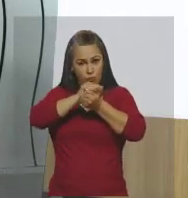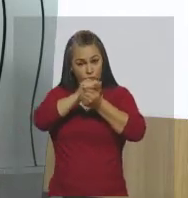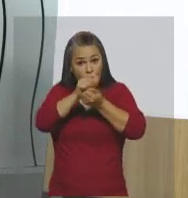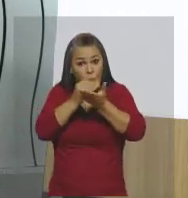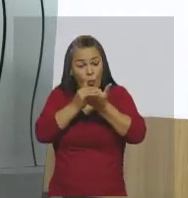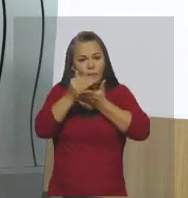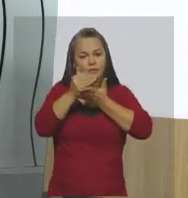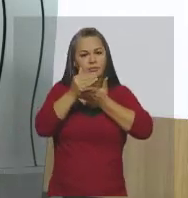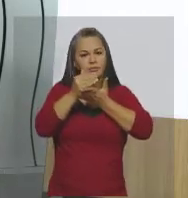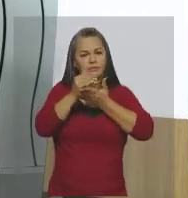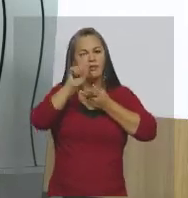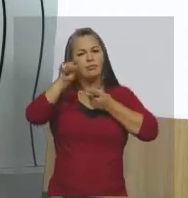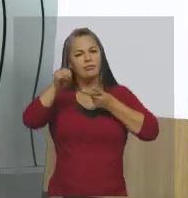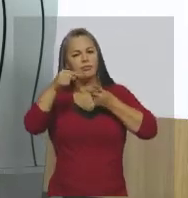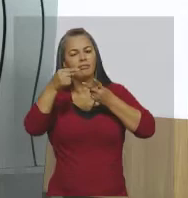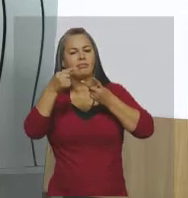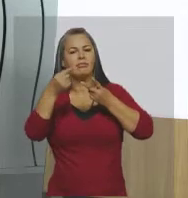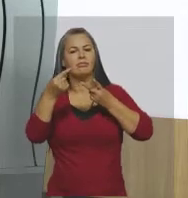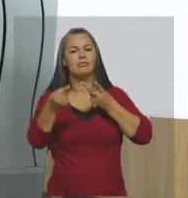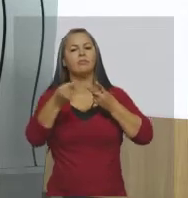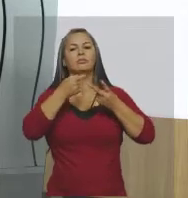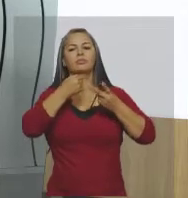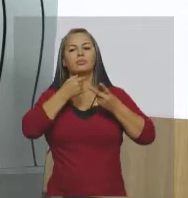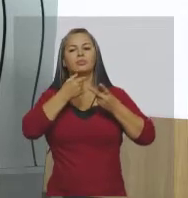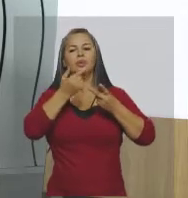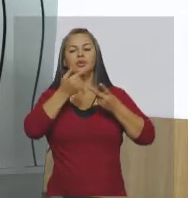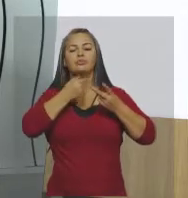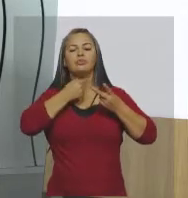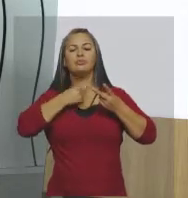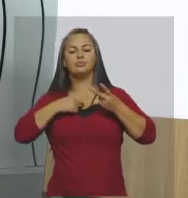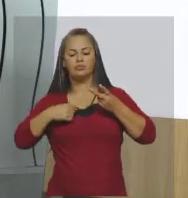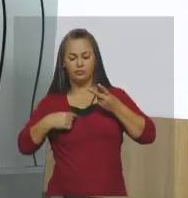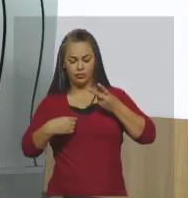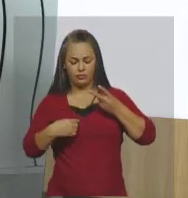Em seguida nós temos o estômago, um dos principais